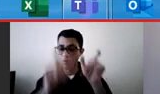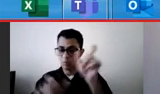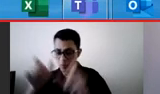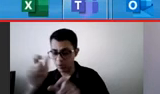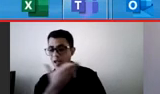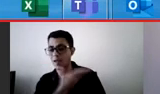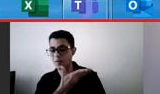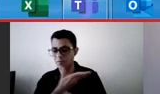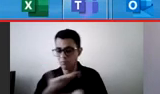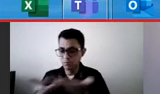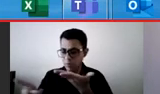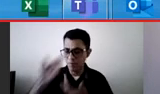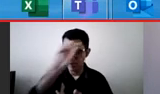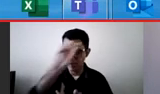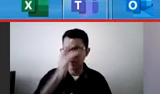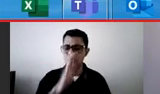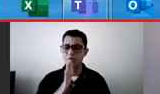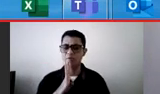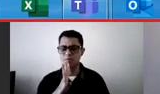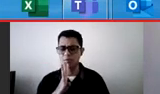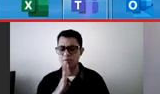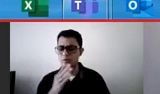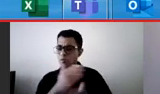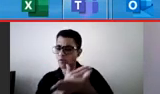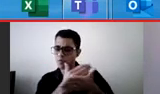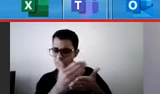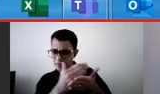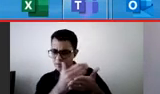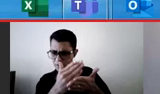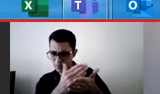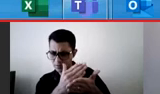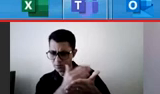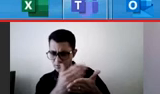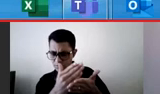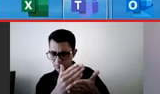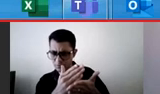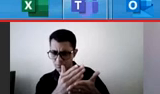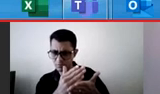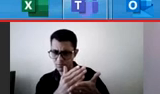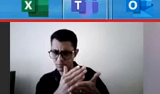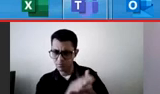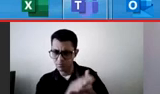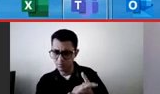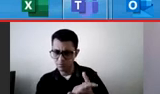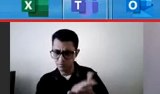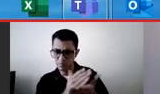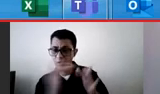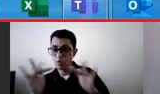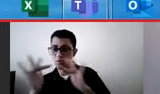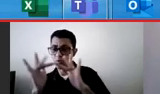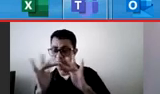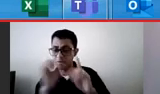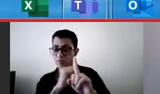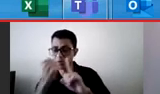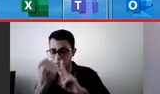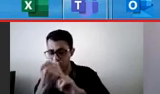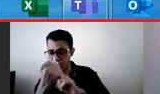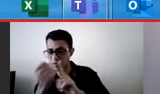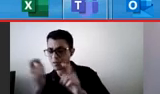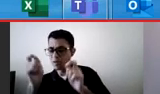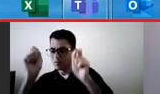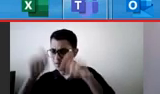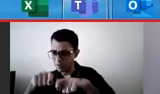amigos como pessoas desconhecidas, iniciando, mantendo e apreciando o contato social. Ter